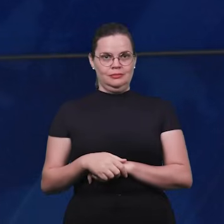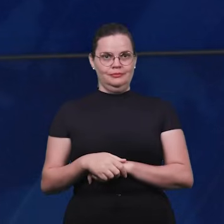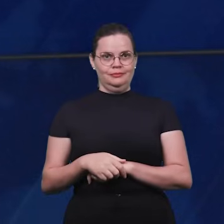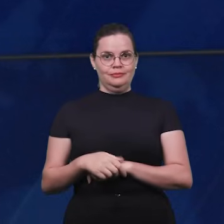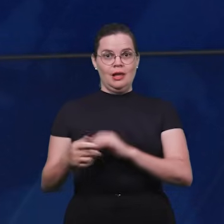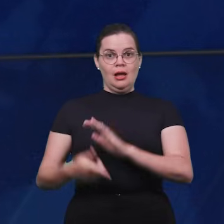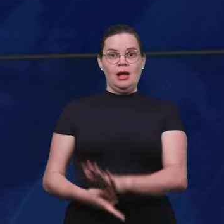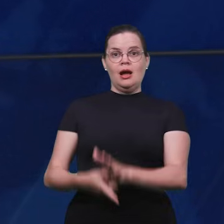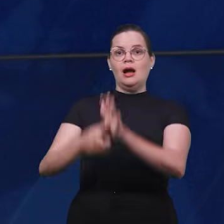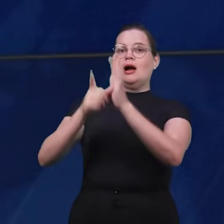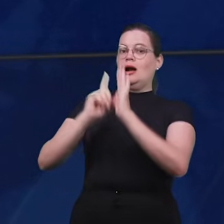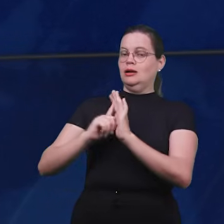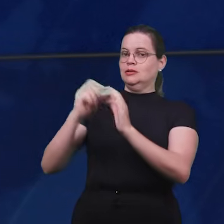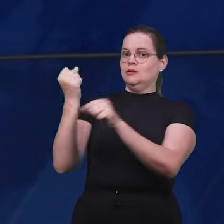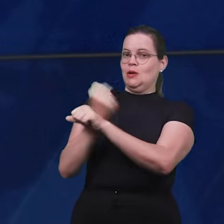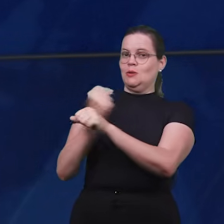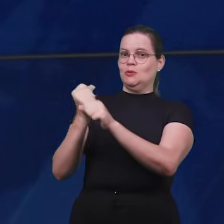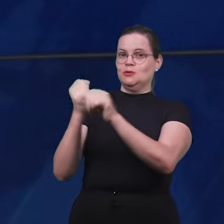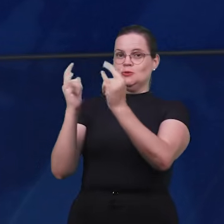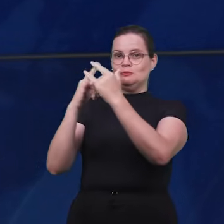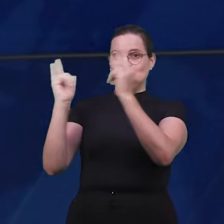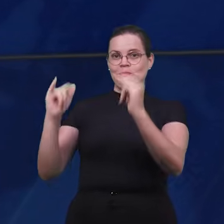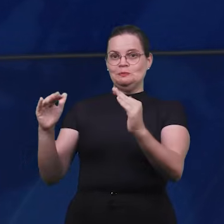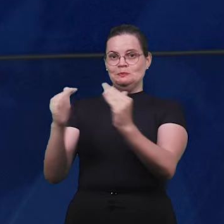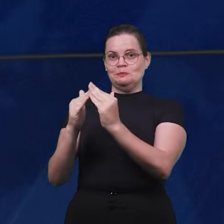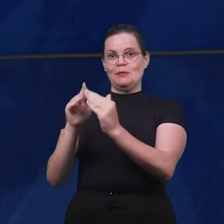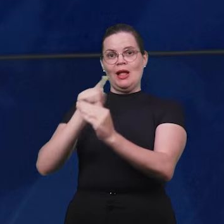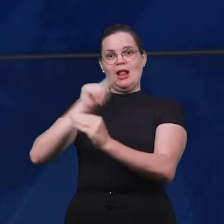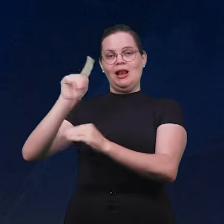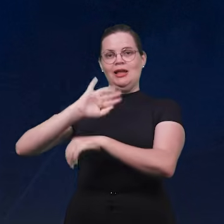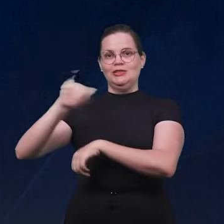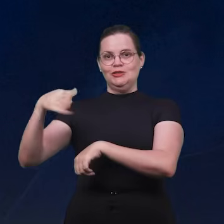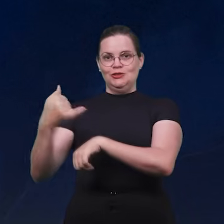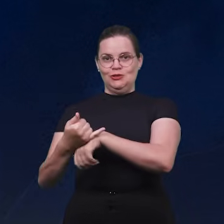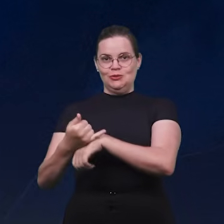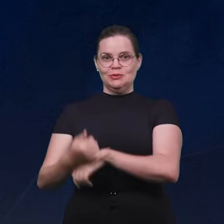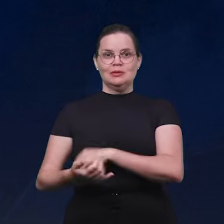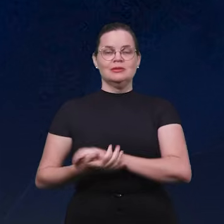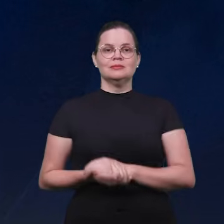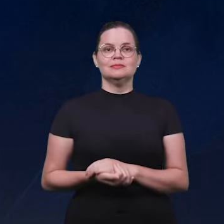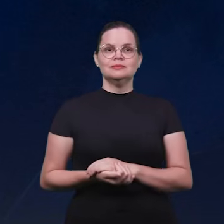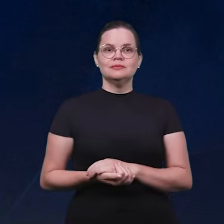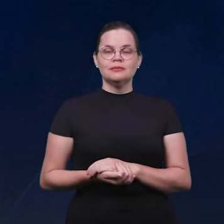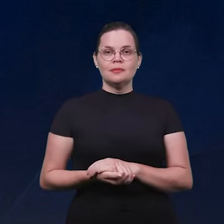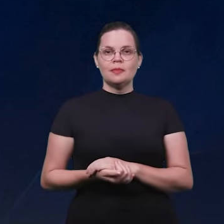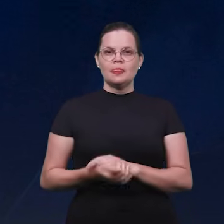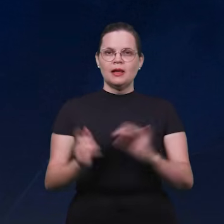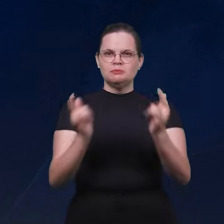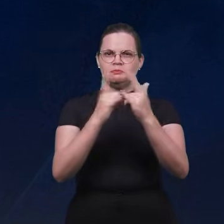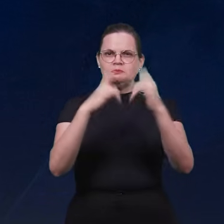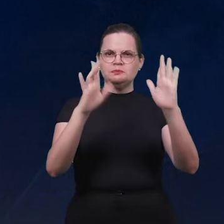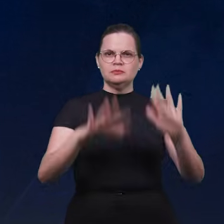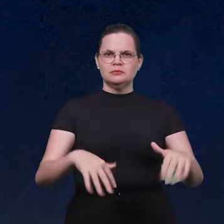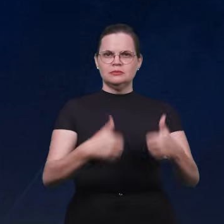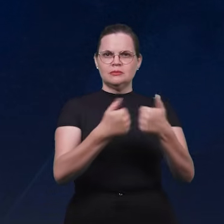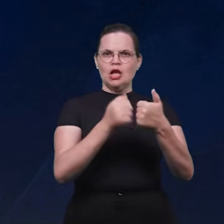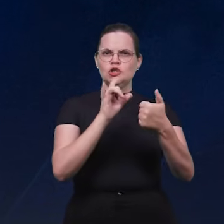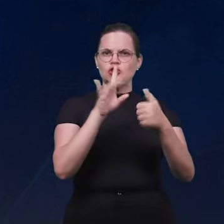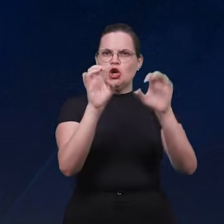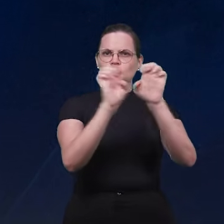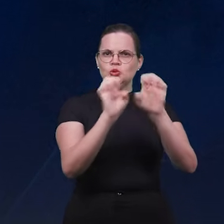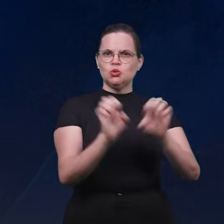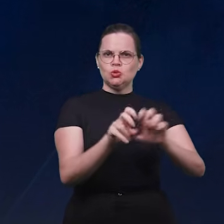da construção do templo em Jerusalém. O tabernáculo não era apenas uma estrutura de